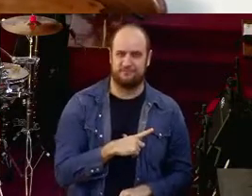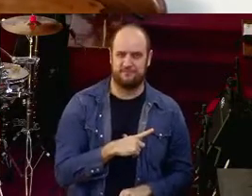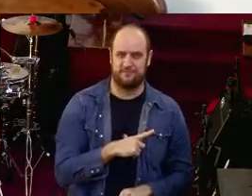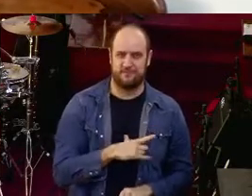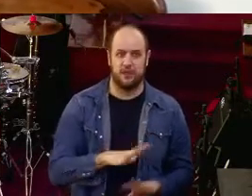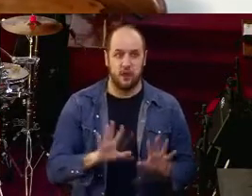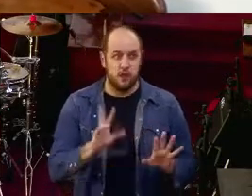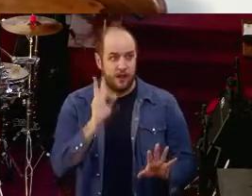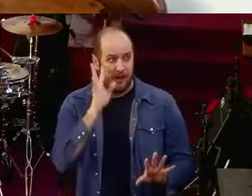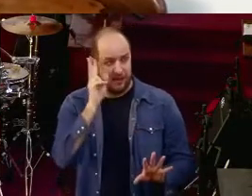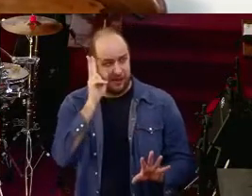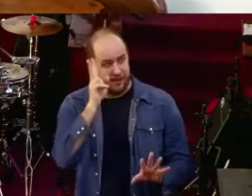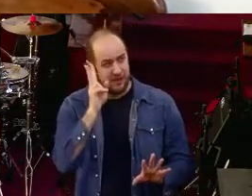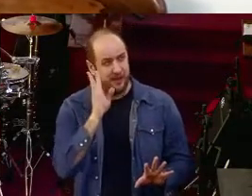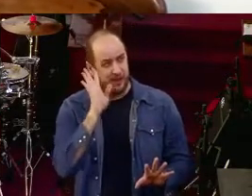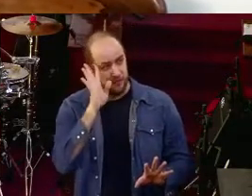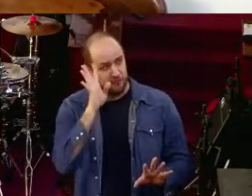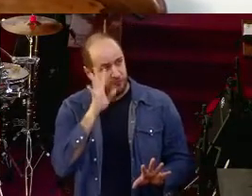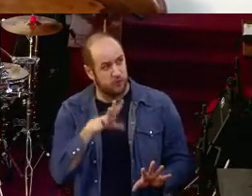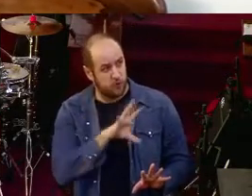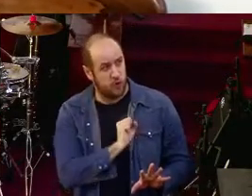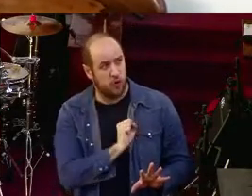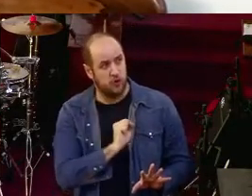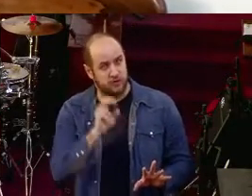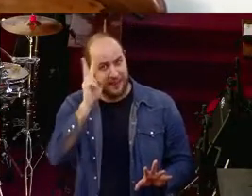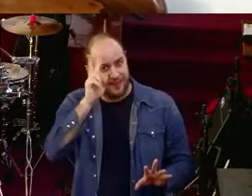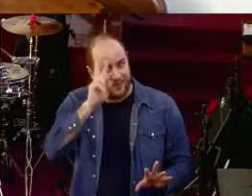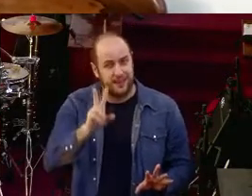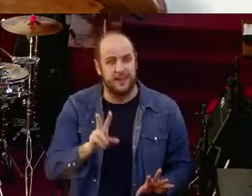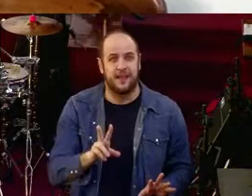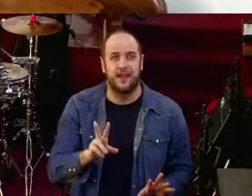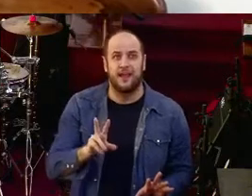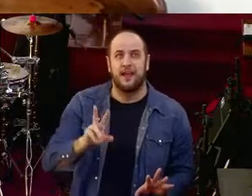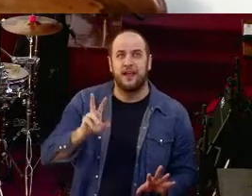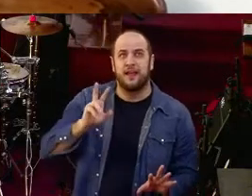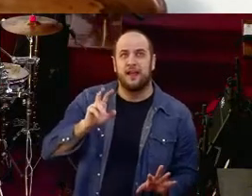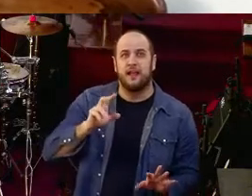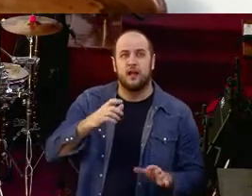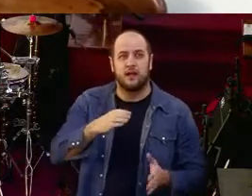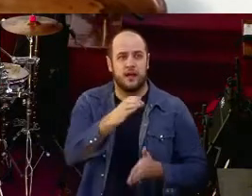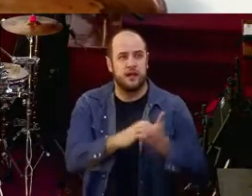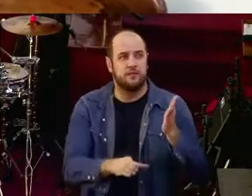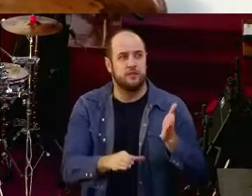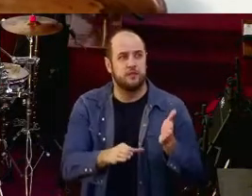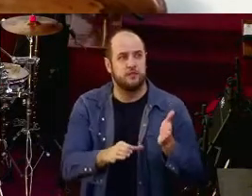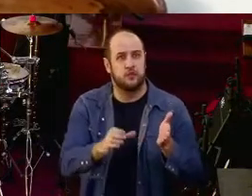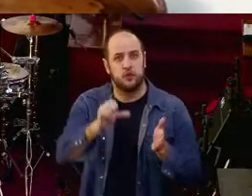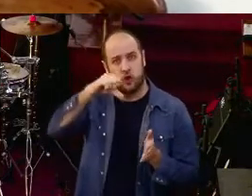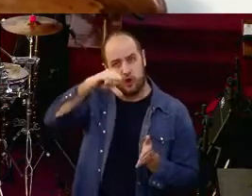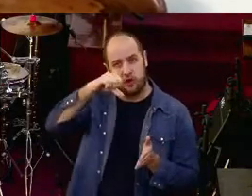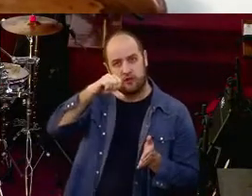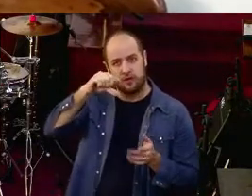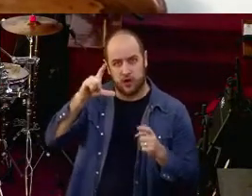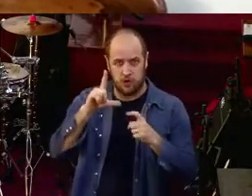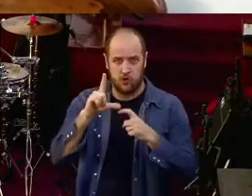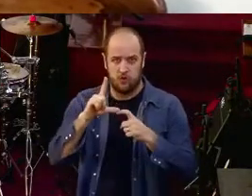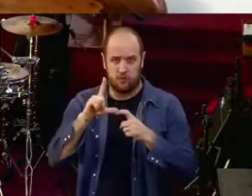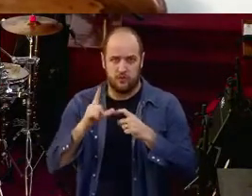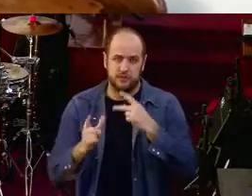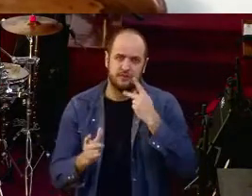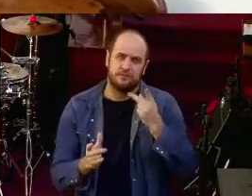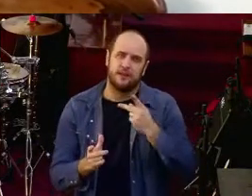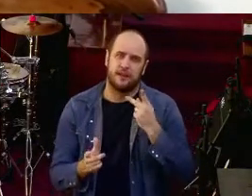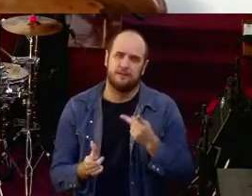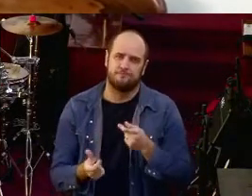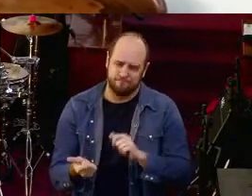interessante uma outra ideia do texto, complementar, claro, de Lucas capítulo 9, que diz que depois